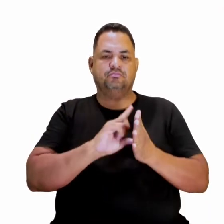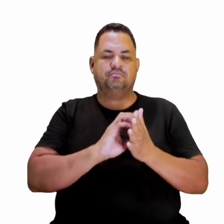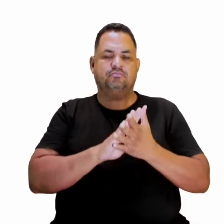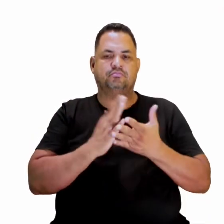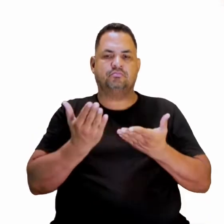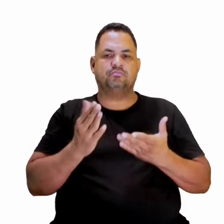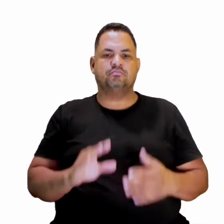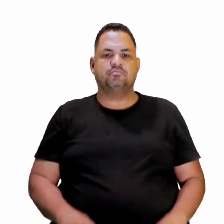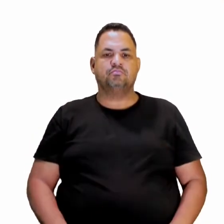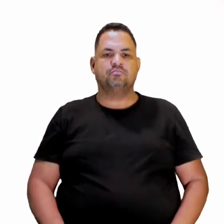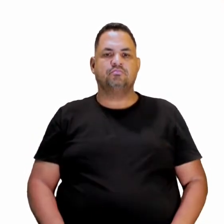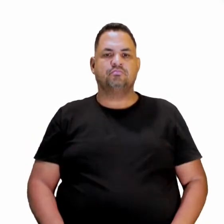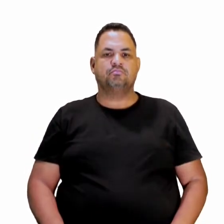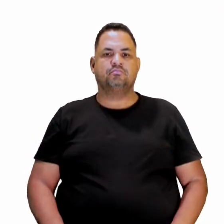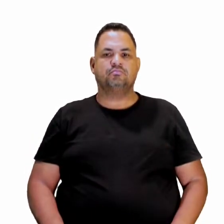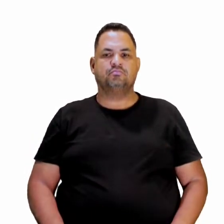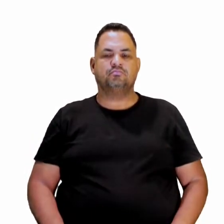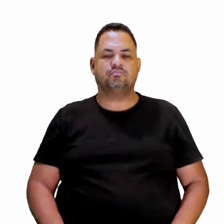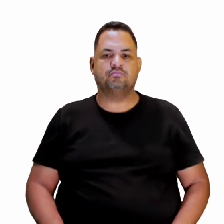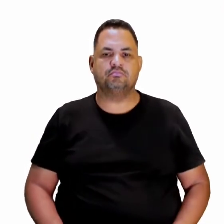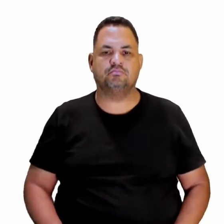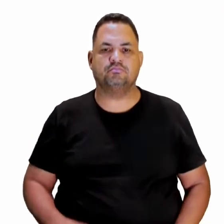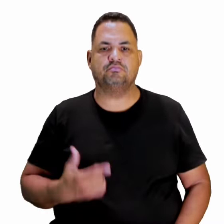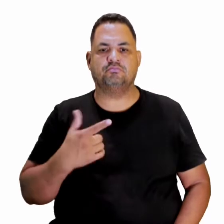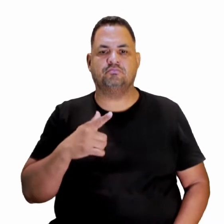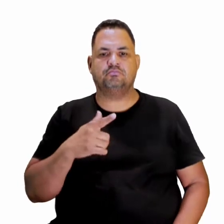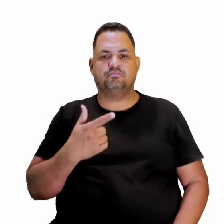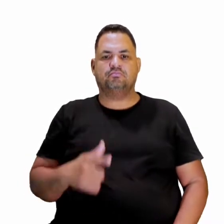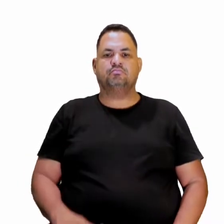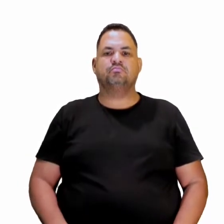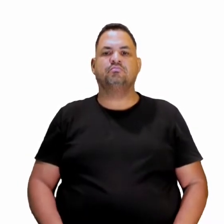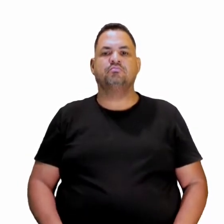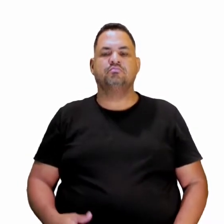sua forma do infinitivo, ou seja, não tem